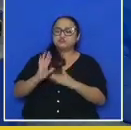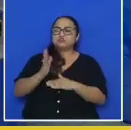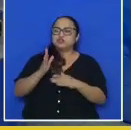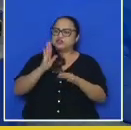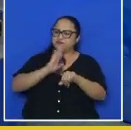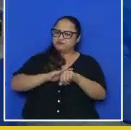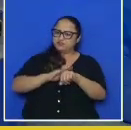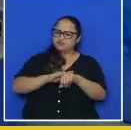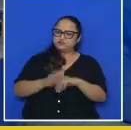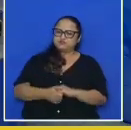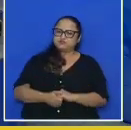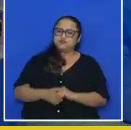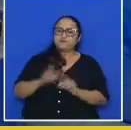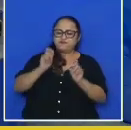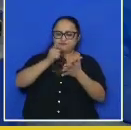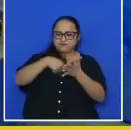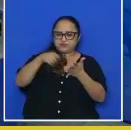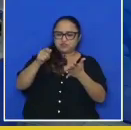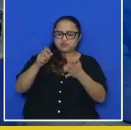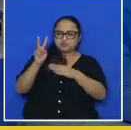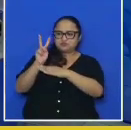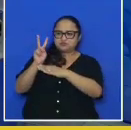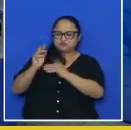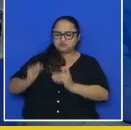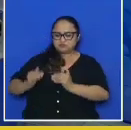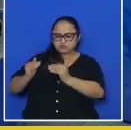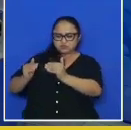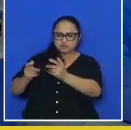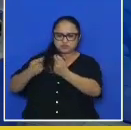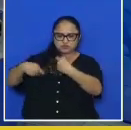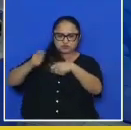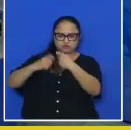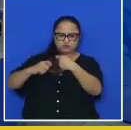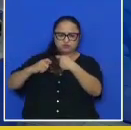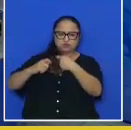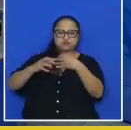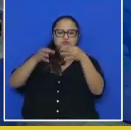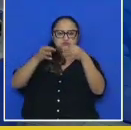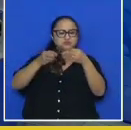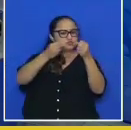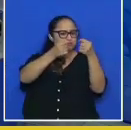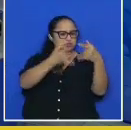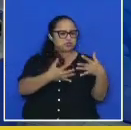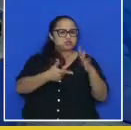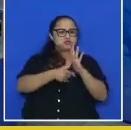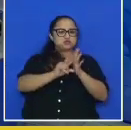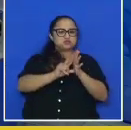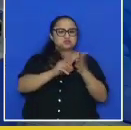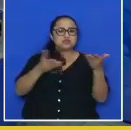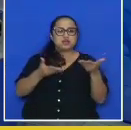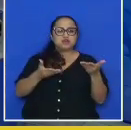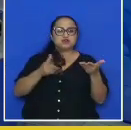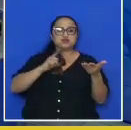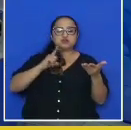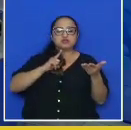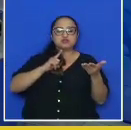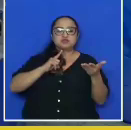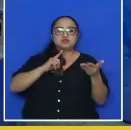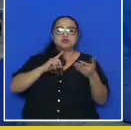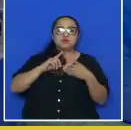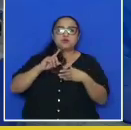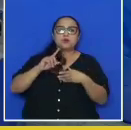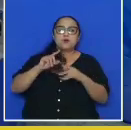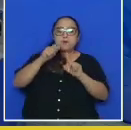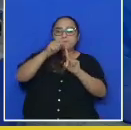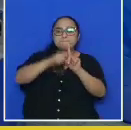sorte realizada, validada pelos auditores do Ministério da Economia. Conforme explicamos, agora passaremos ao sorteio do mês